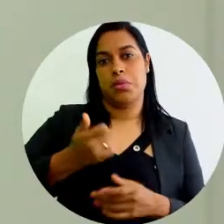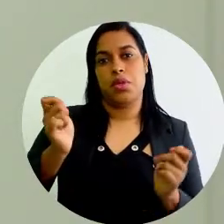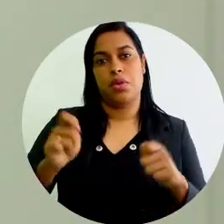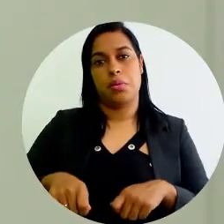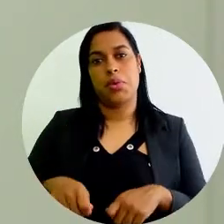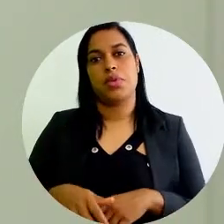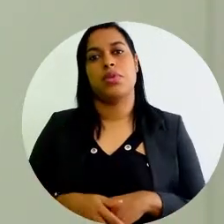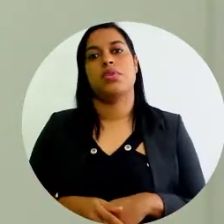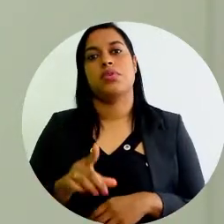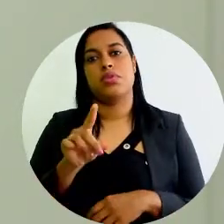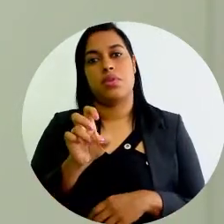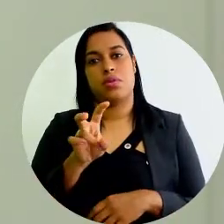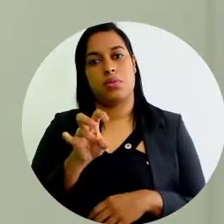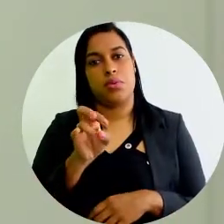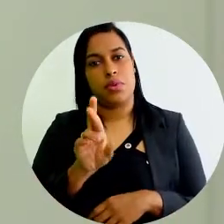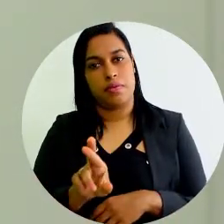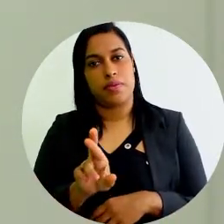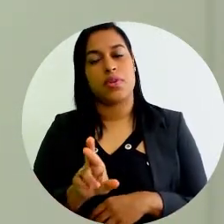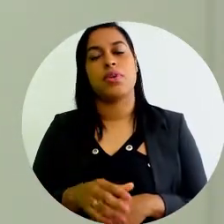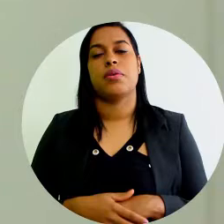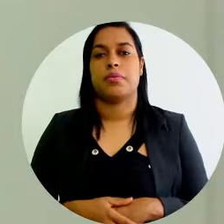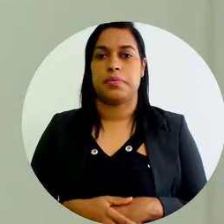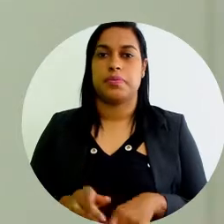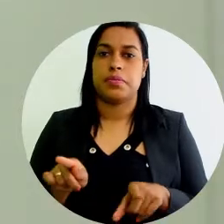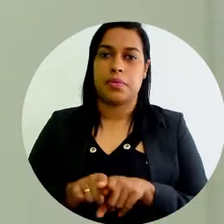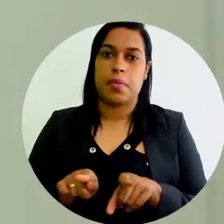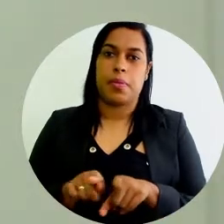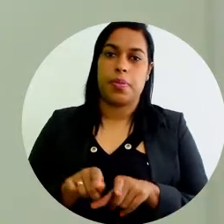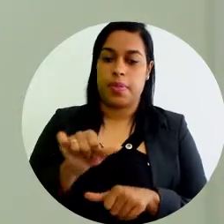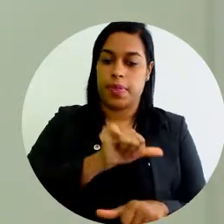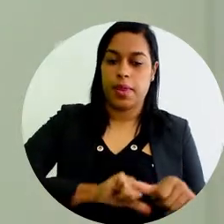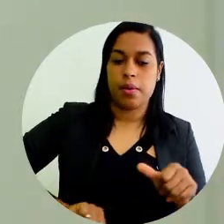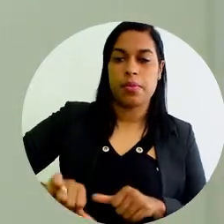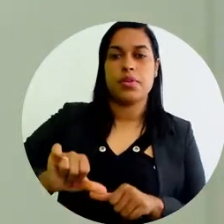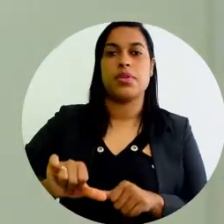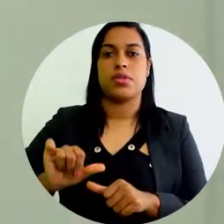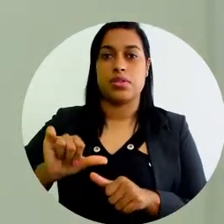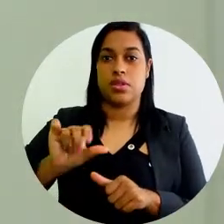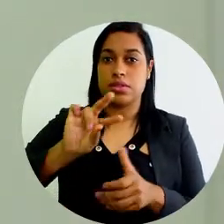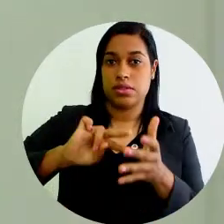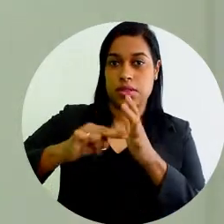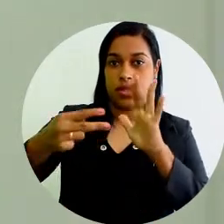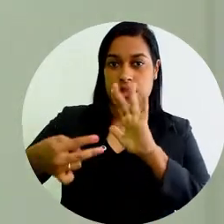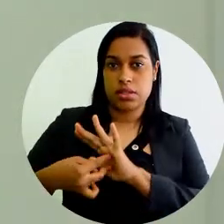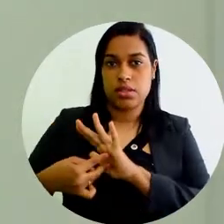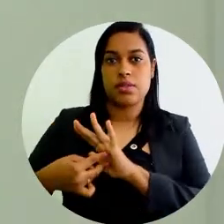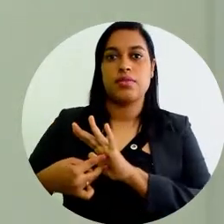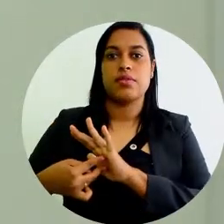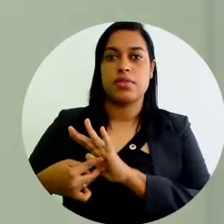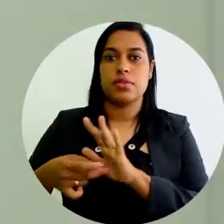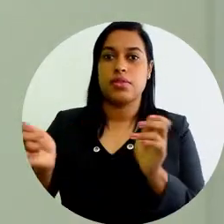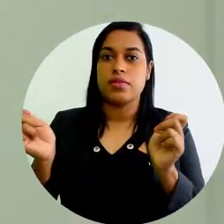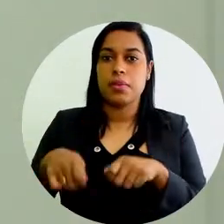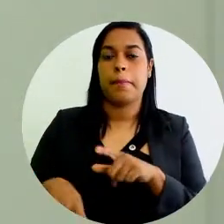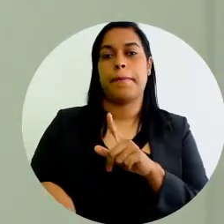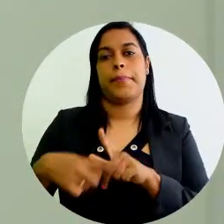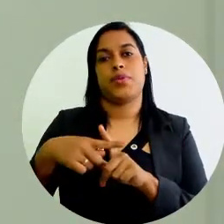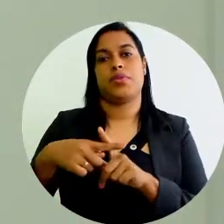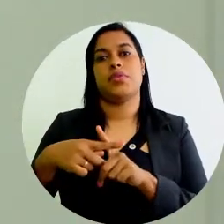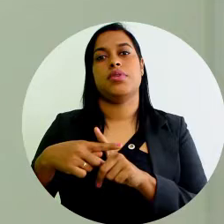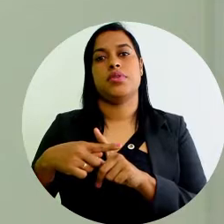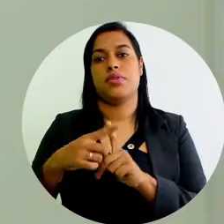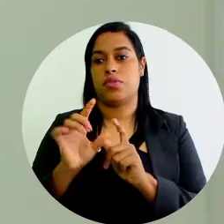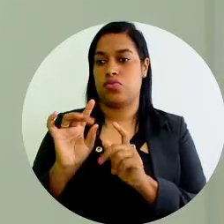falou na primeira competência, do devir, proporcionar mudanças significativas